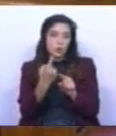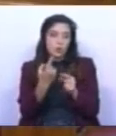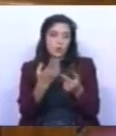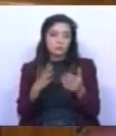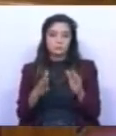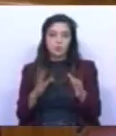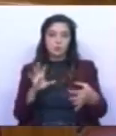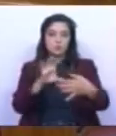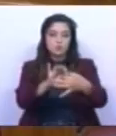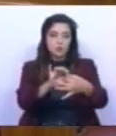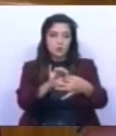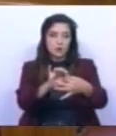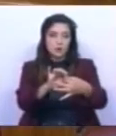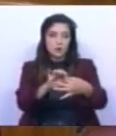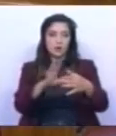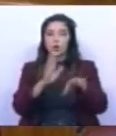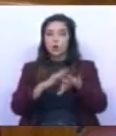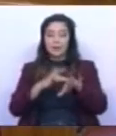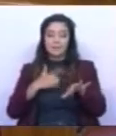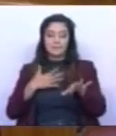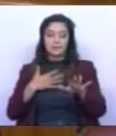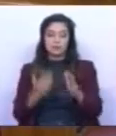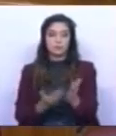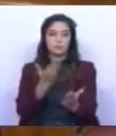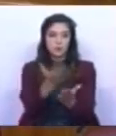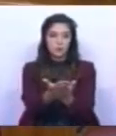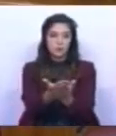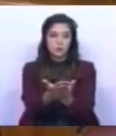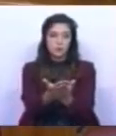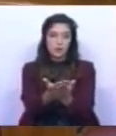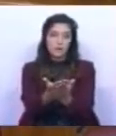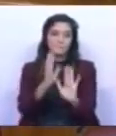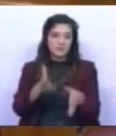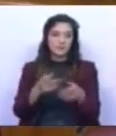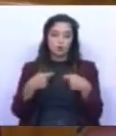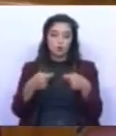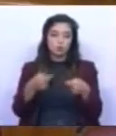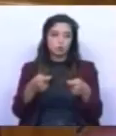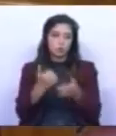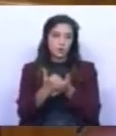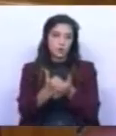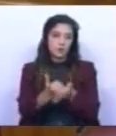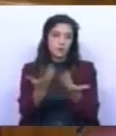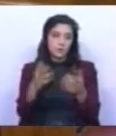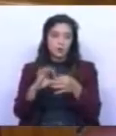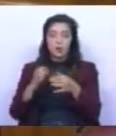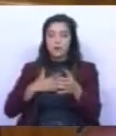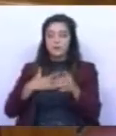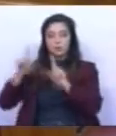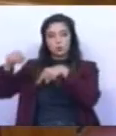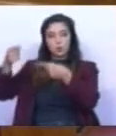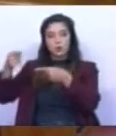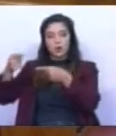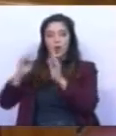foram criados, porque as empresas que se candidatam têm de suportar naturalmente os custos com os serviços das empresas que preparam o processo